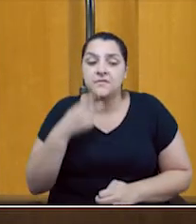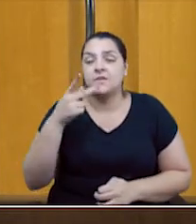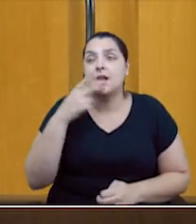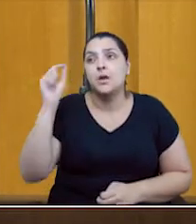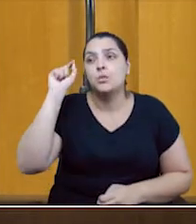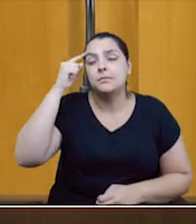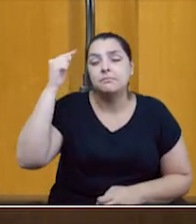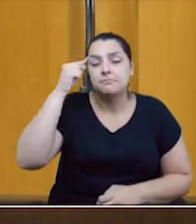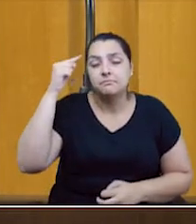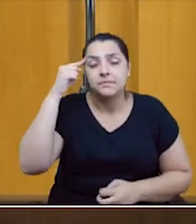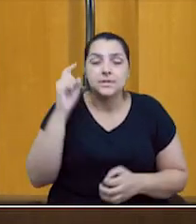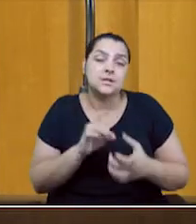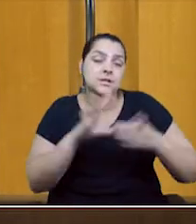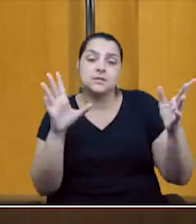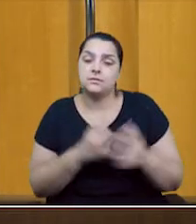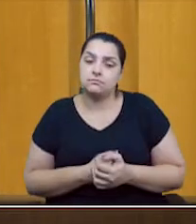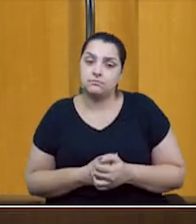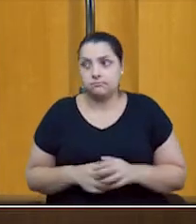quer, talvez na sua casa.